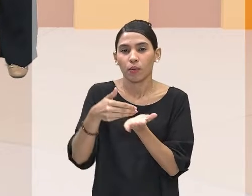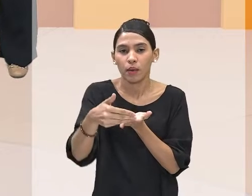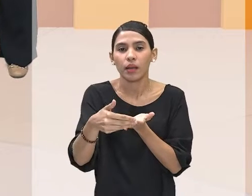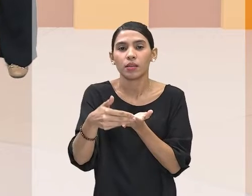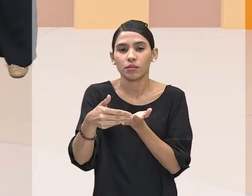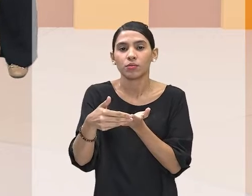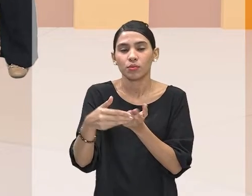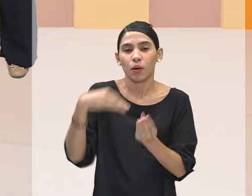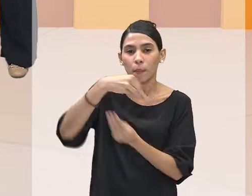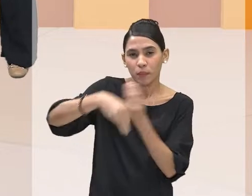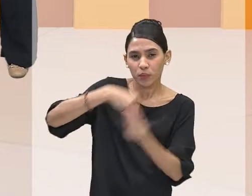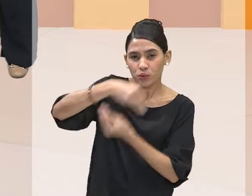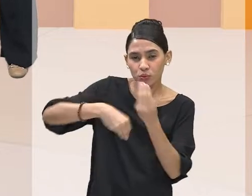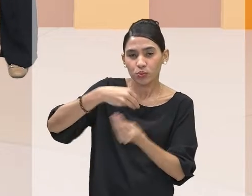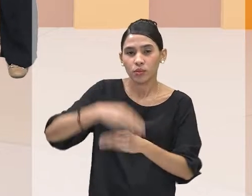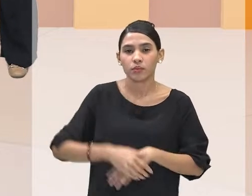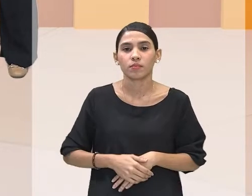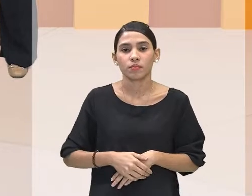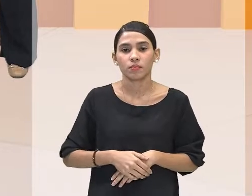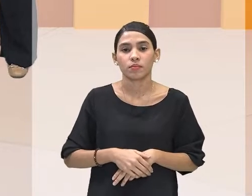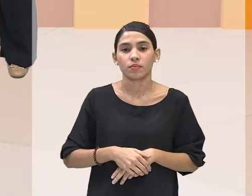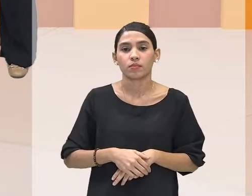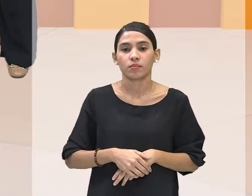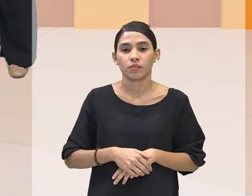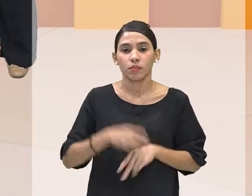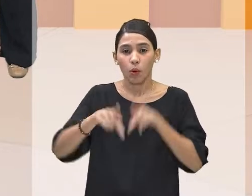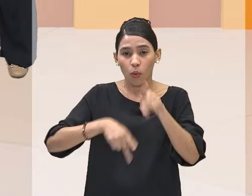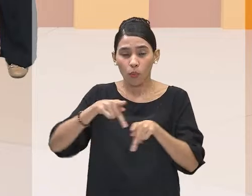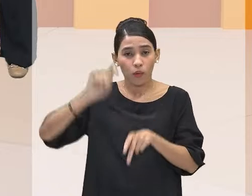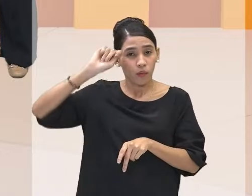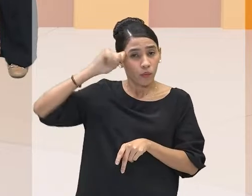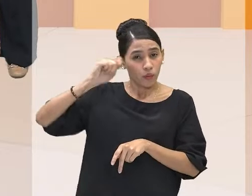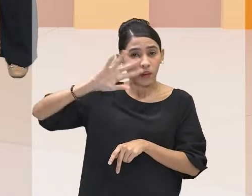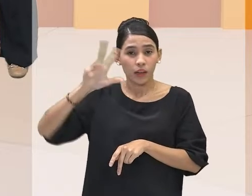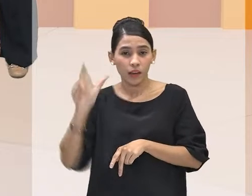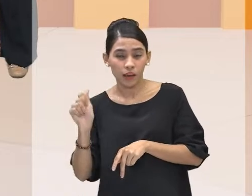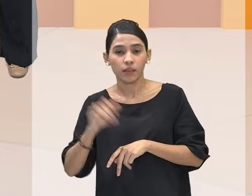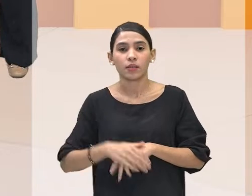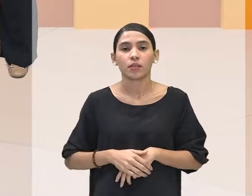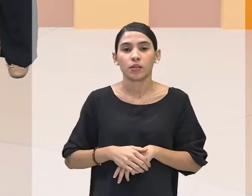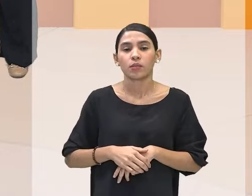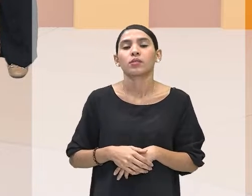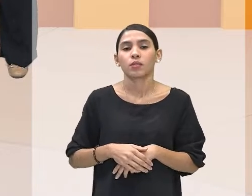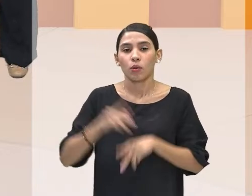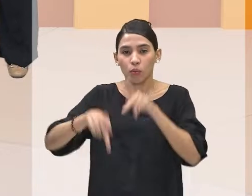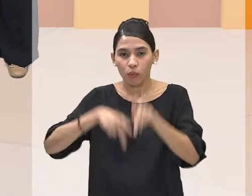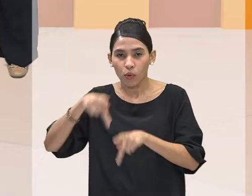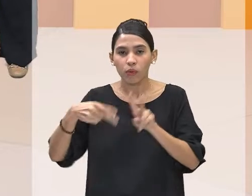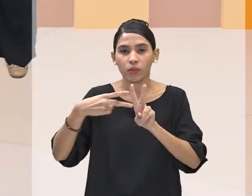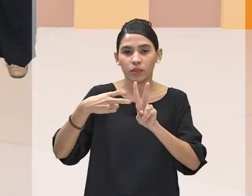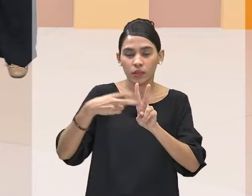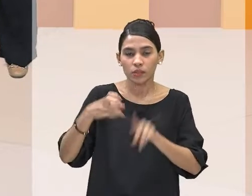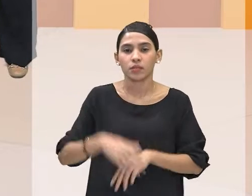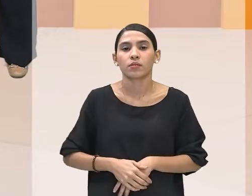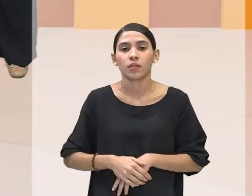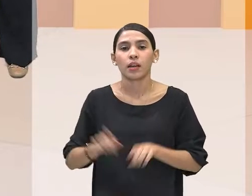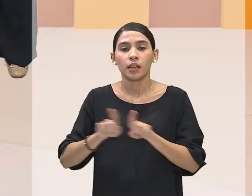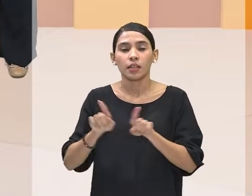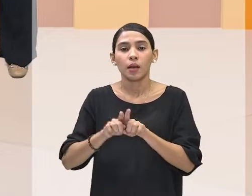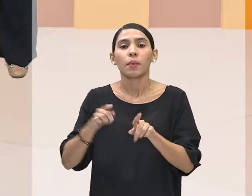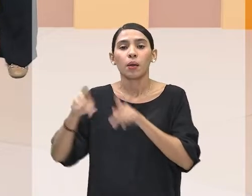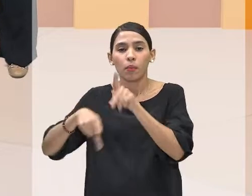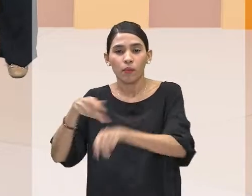nossa miscigenação é o povo negro africano, o nosso povo nativo indígena e o branco